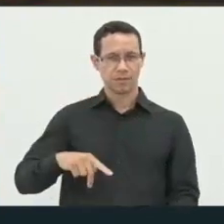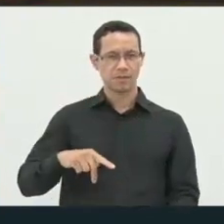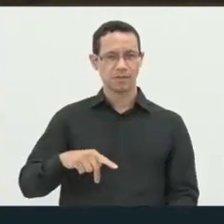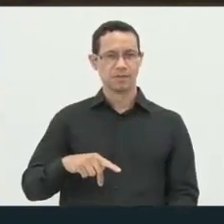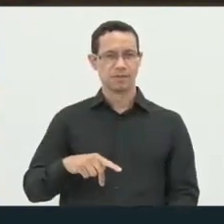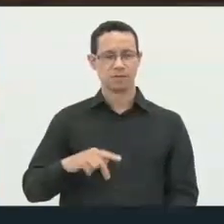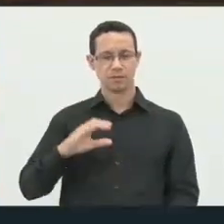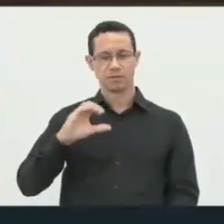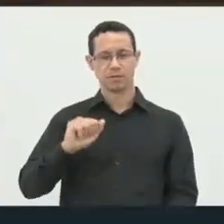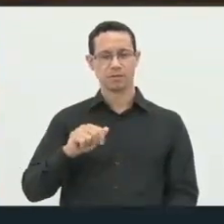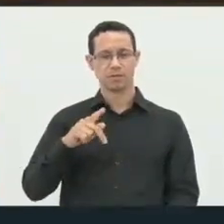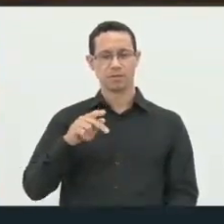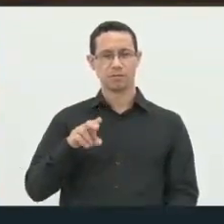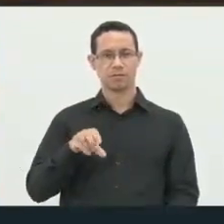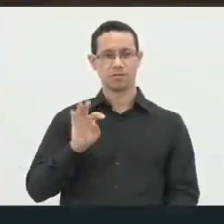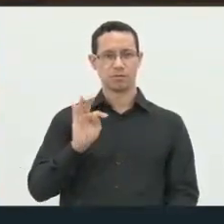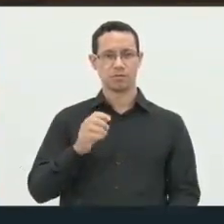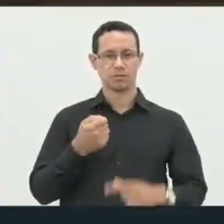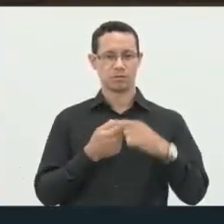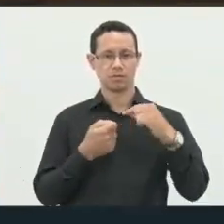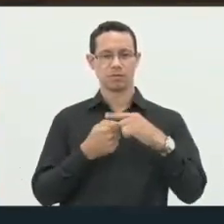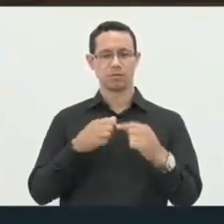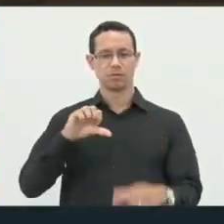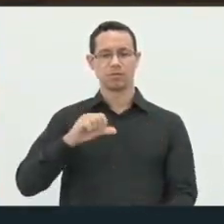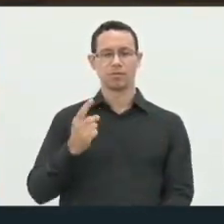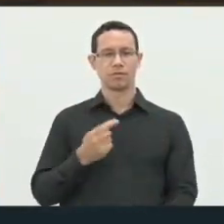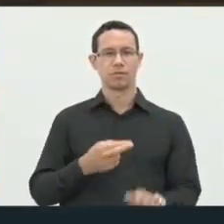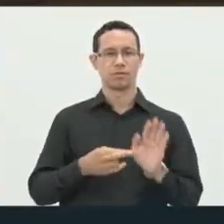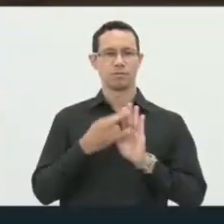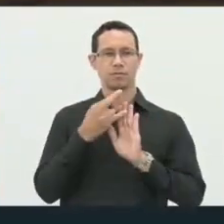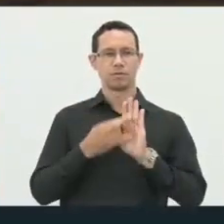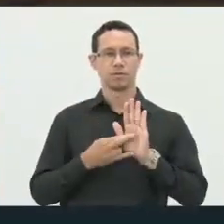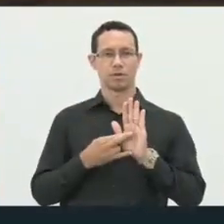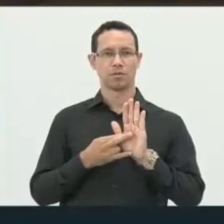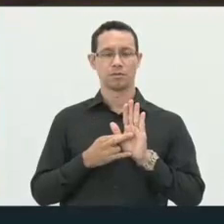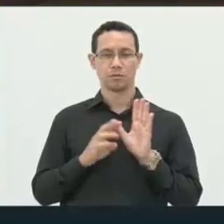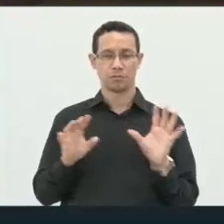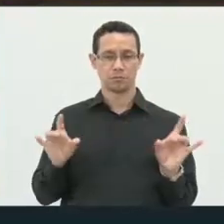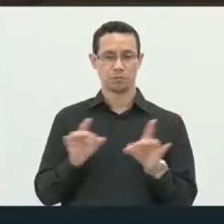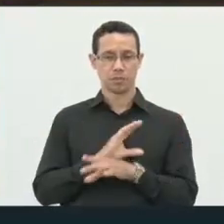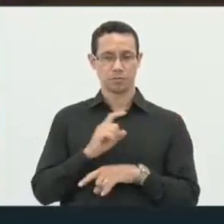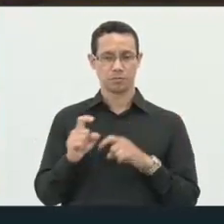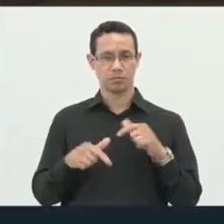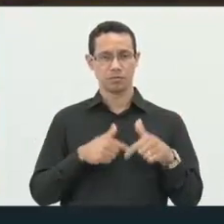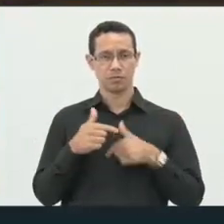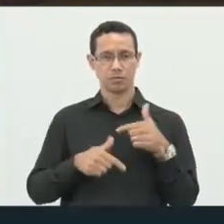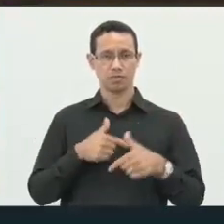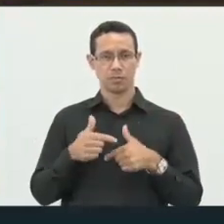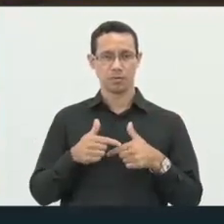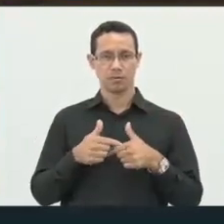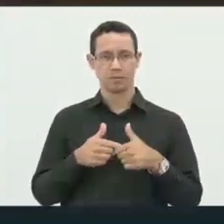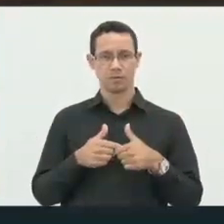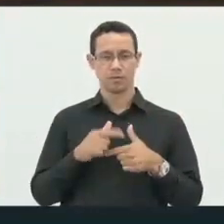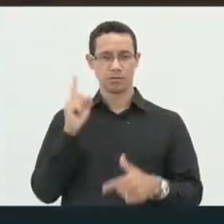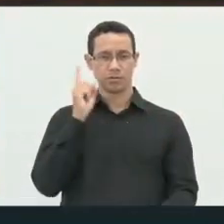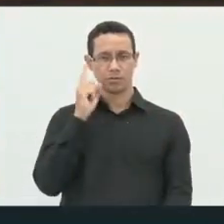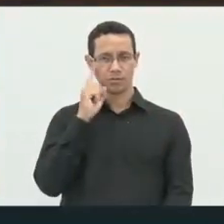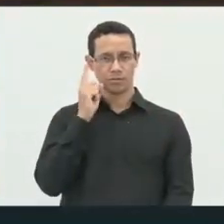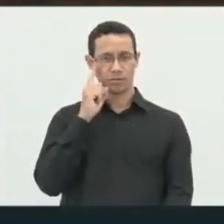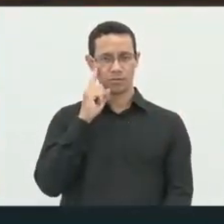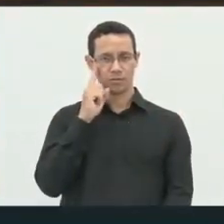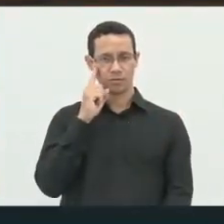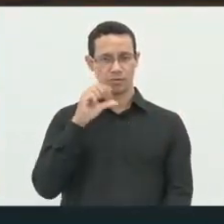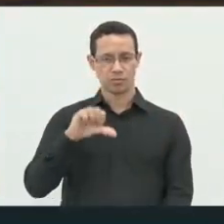pelo caput do artigo 91 do Regimento Interno devendo a conclusão dos trabalhos ocorrerem em 90 dias prorrogável